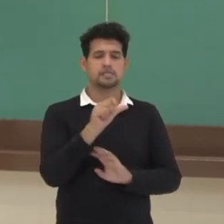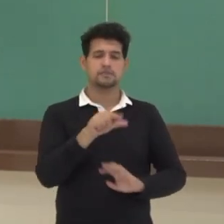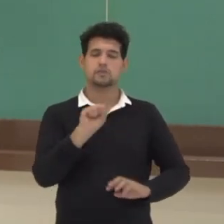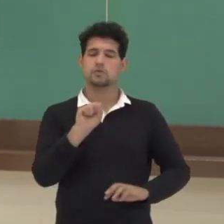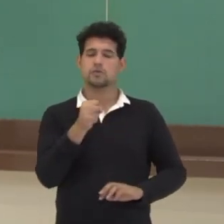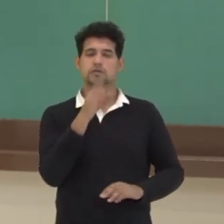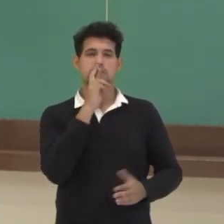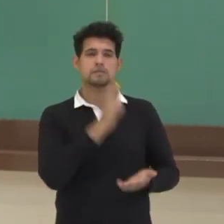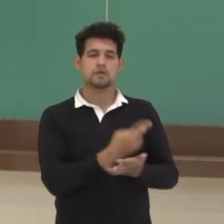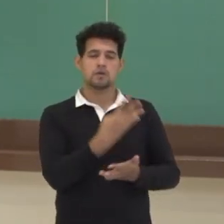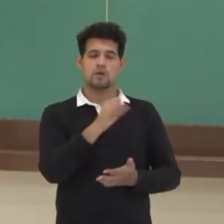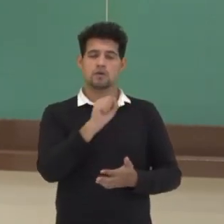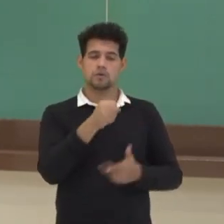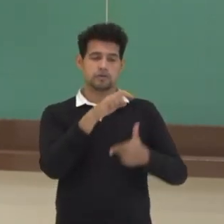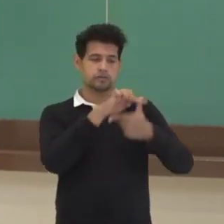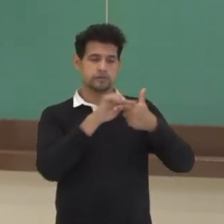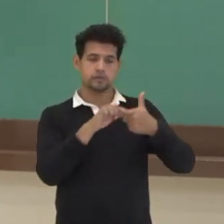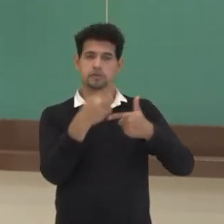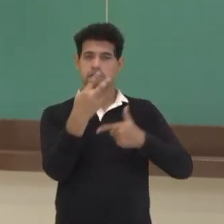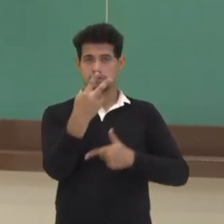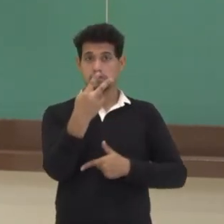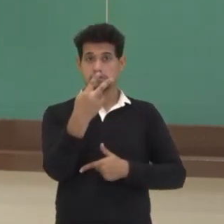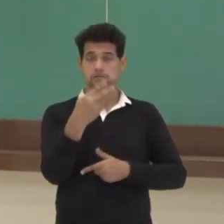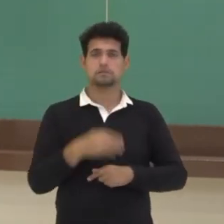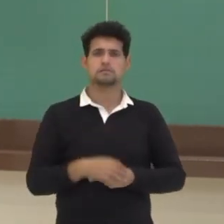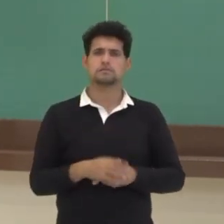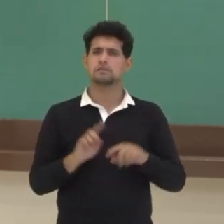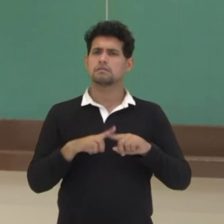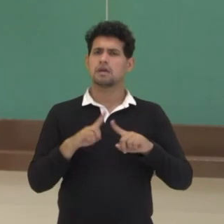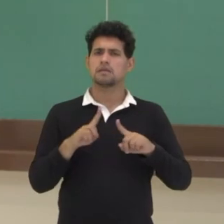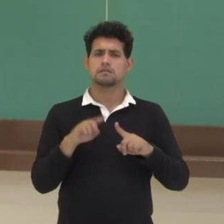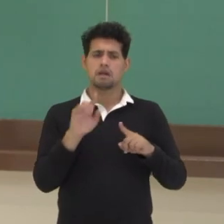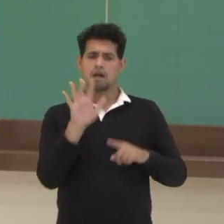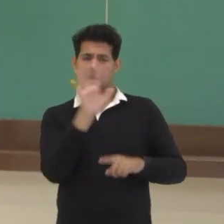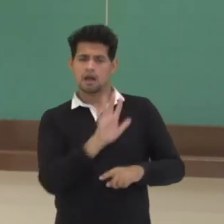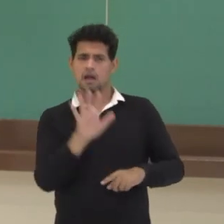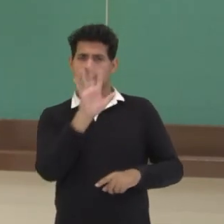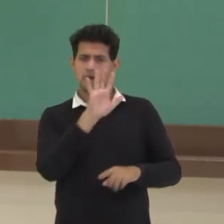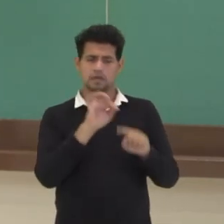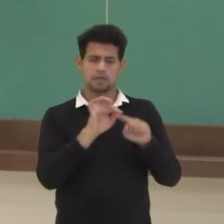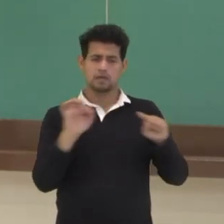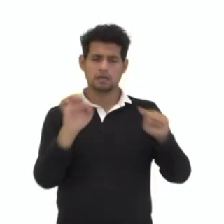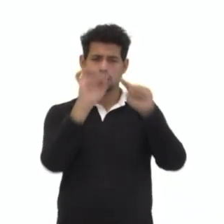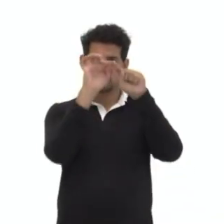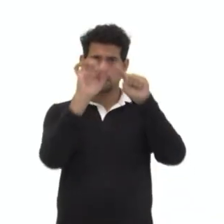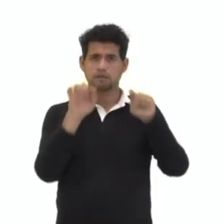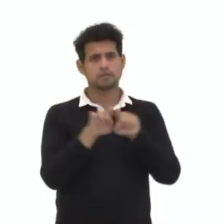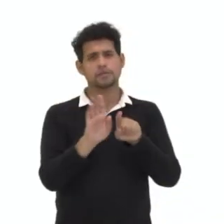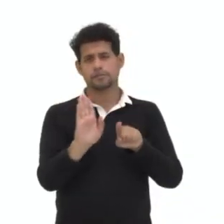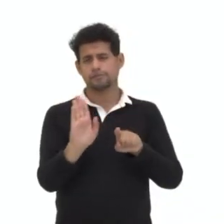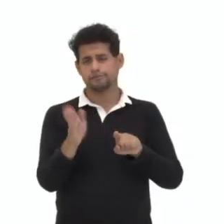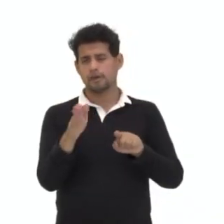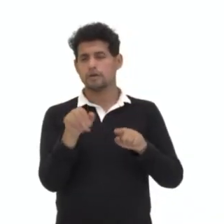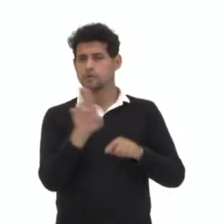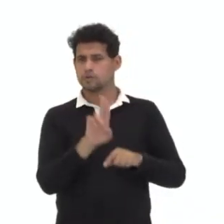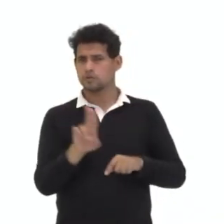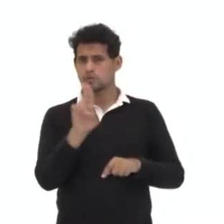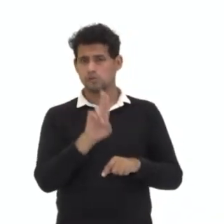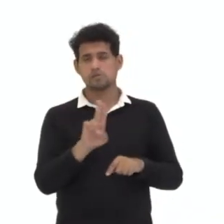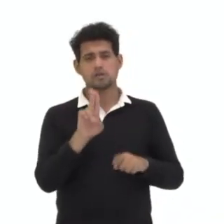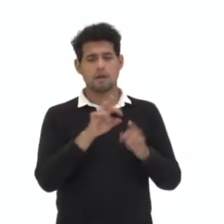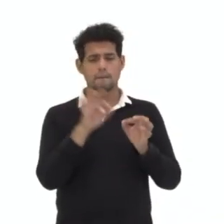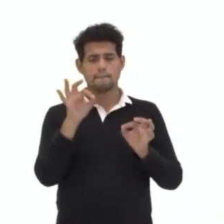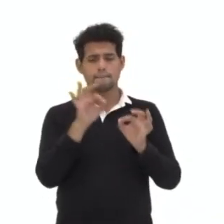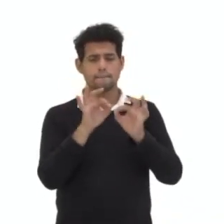8, 48, dividido por 2. A área desse triângulo, como trabalhamos com metros